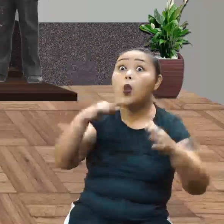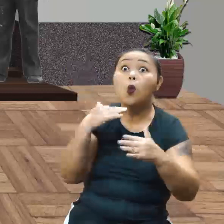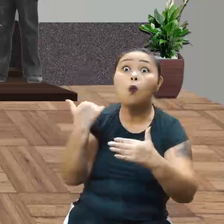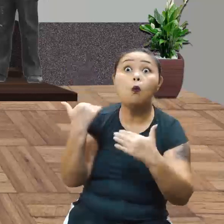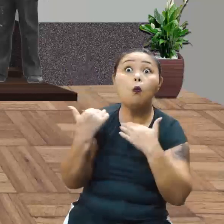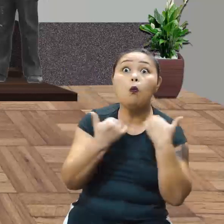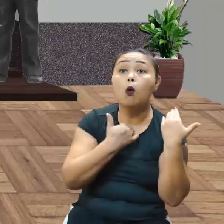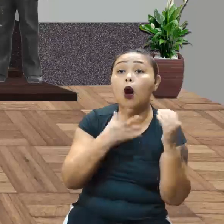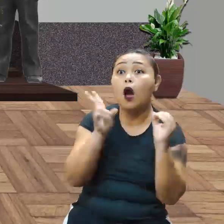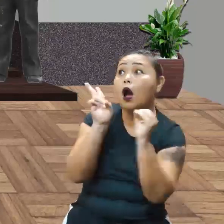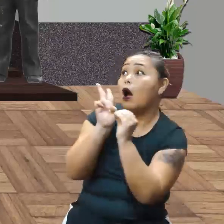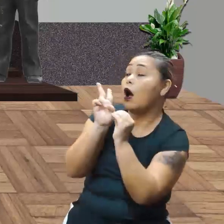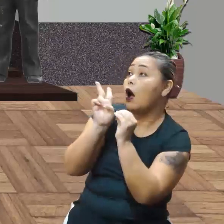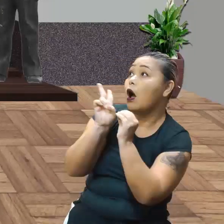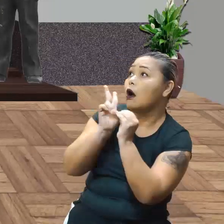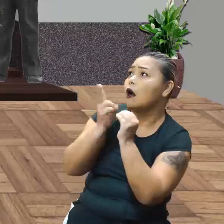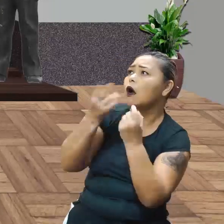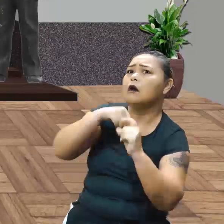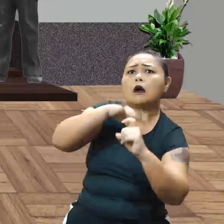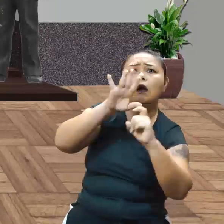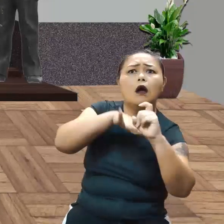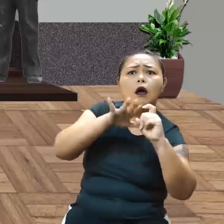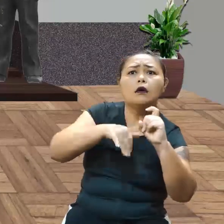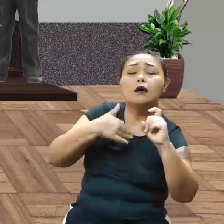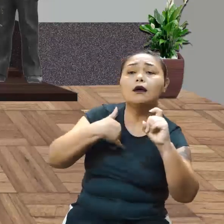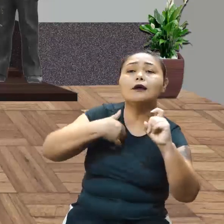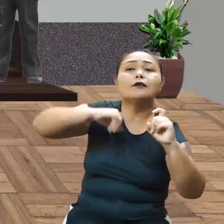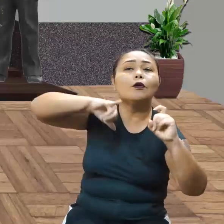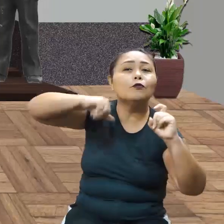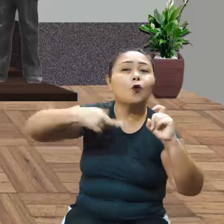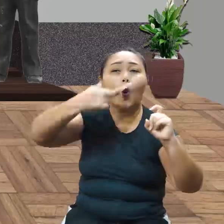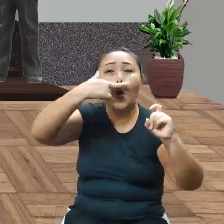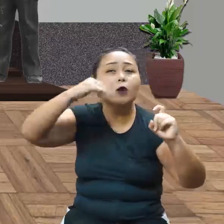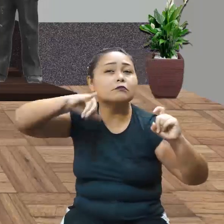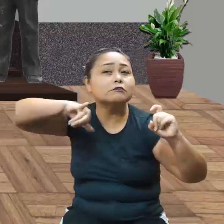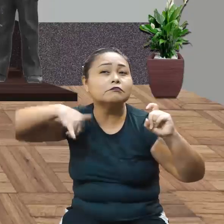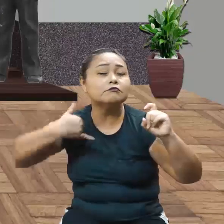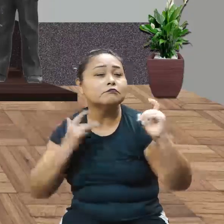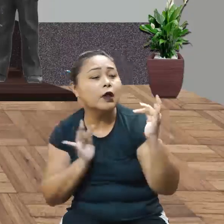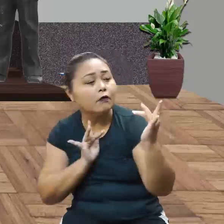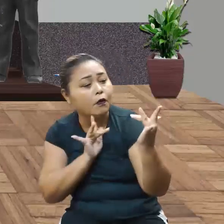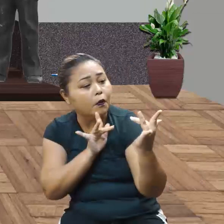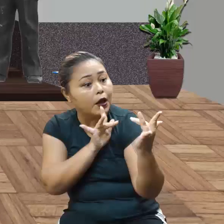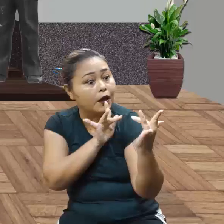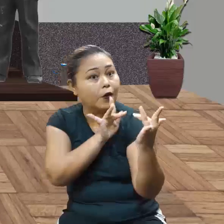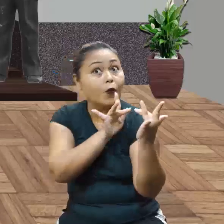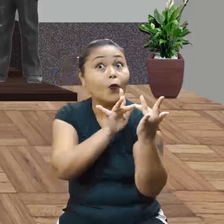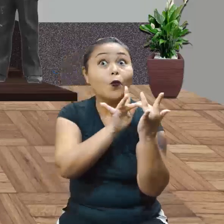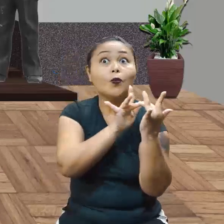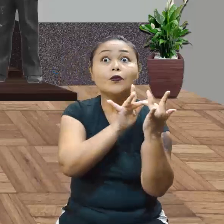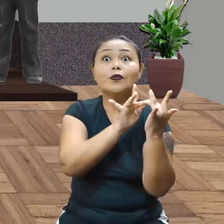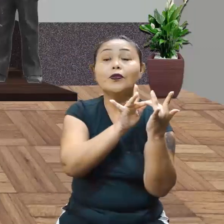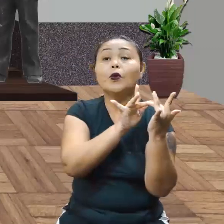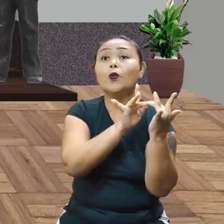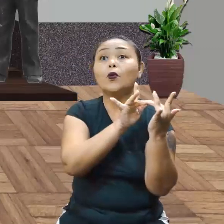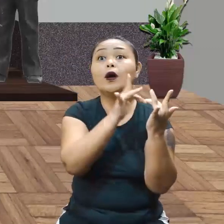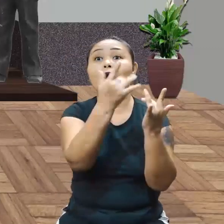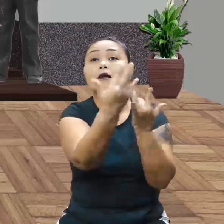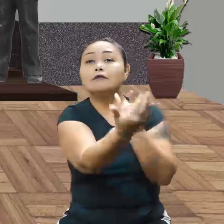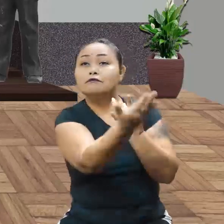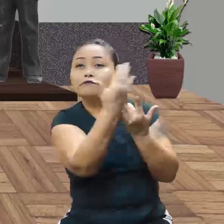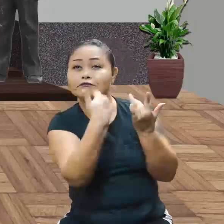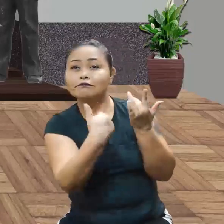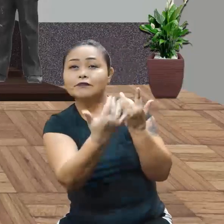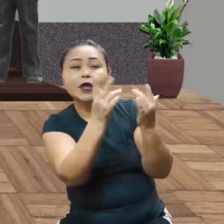morre? Os índios têm a questão da mitologia. E o Rondon vai aproveitar e vai fazer contato com esses indígenas e vai trazer muitos deles